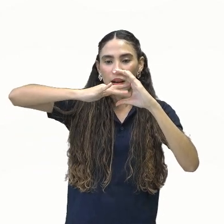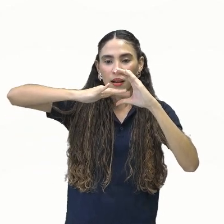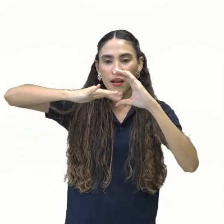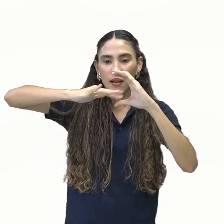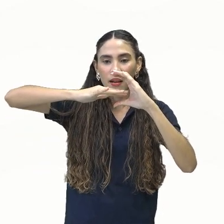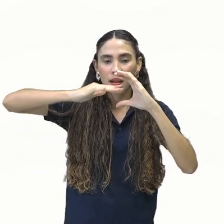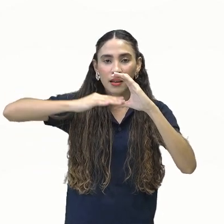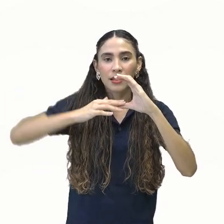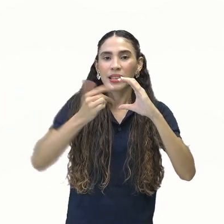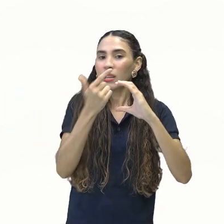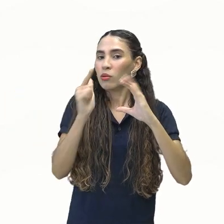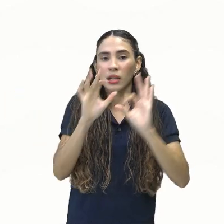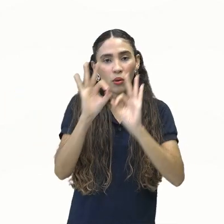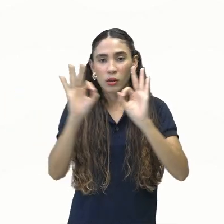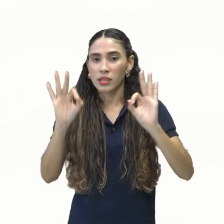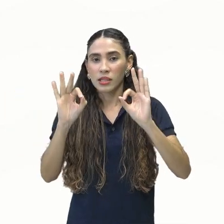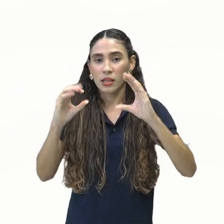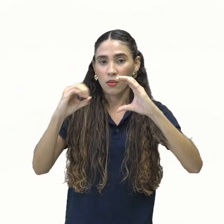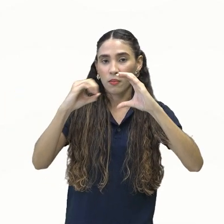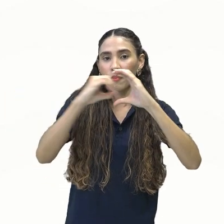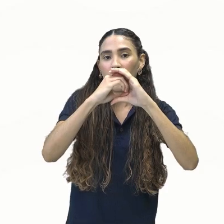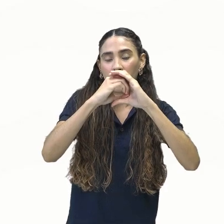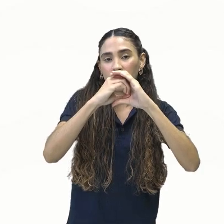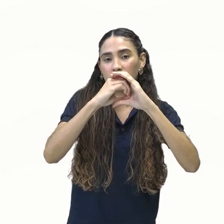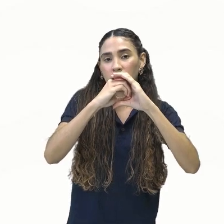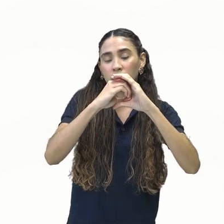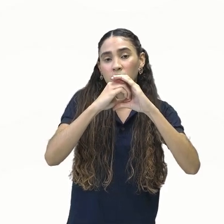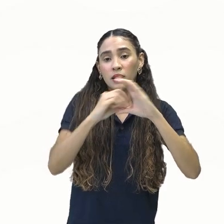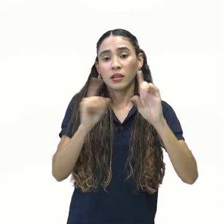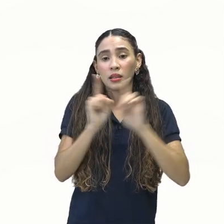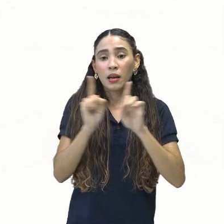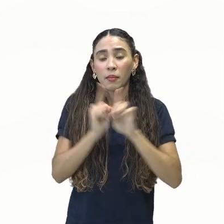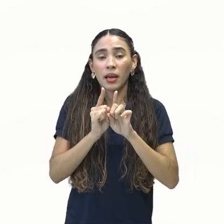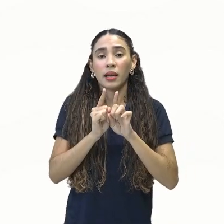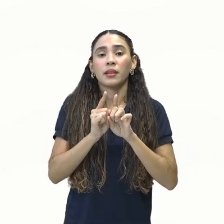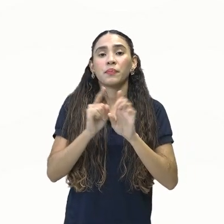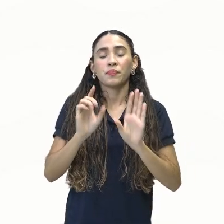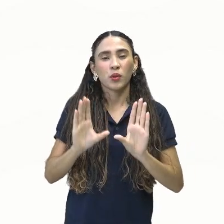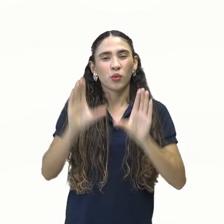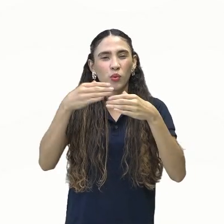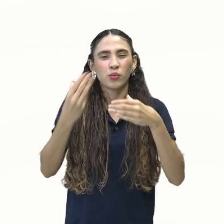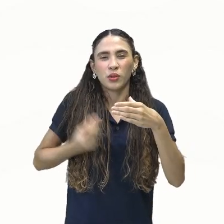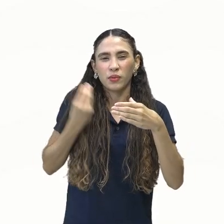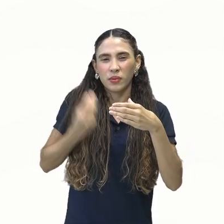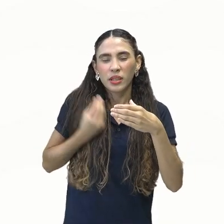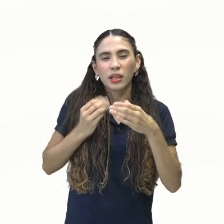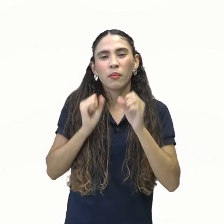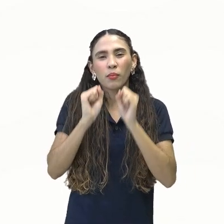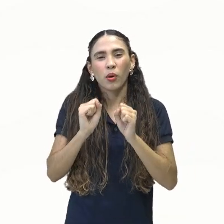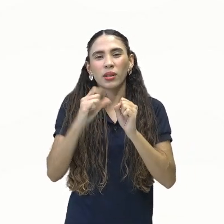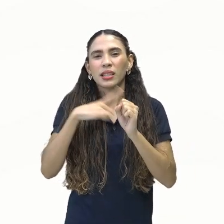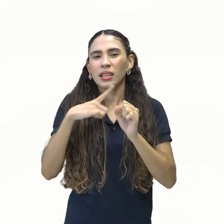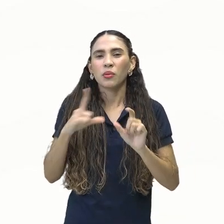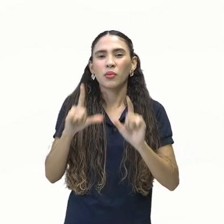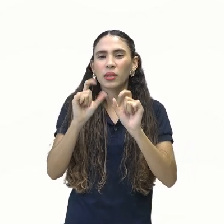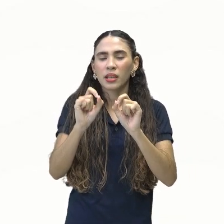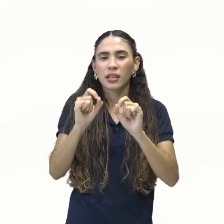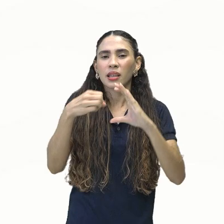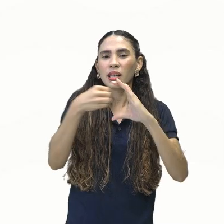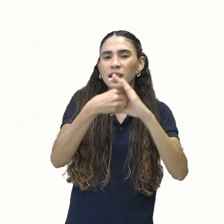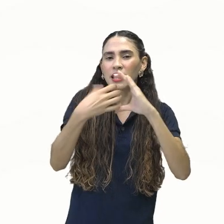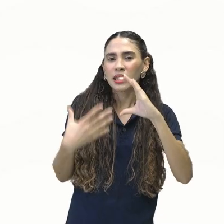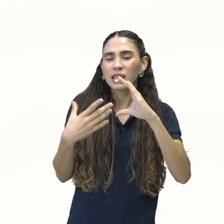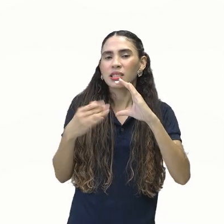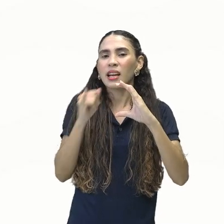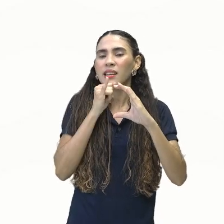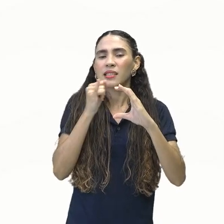ele não está organizado no núcleo, né, e esses indivíduos aí, eles possuem essa